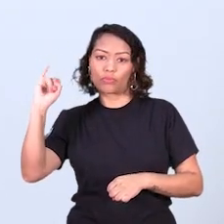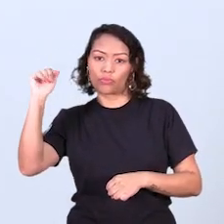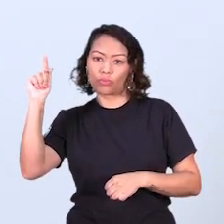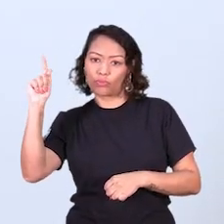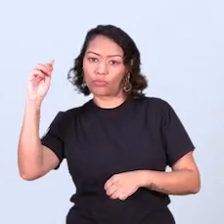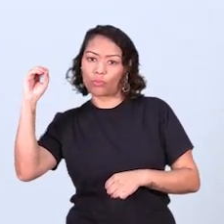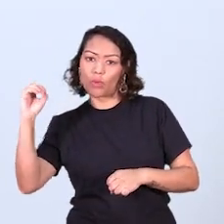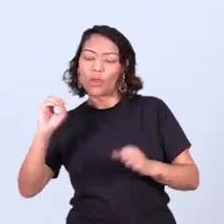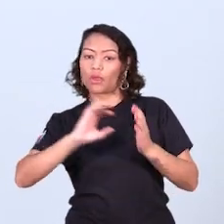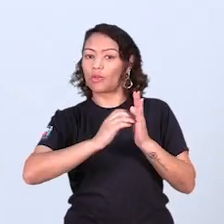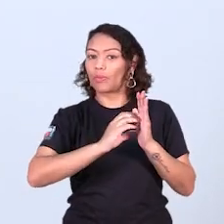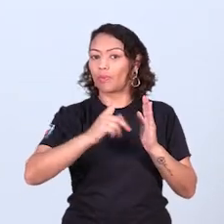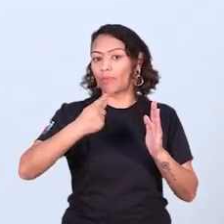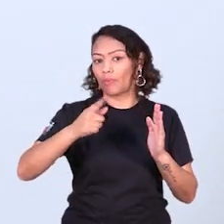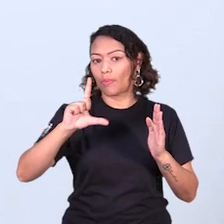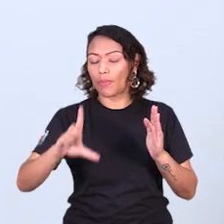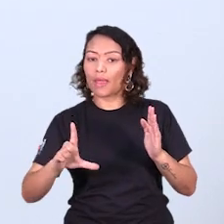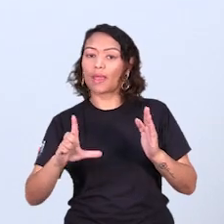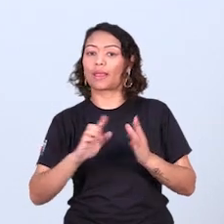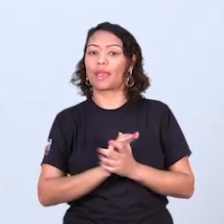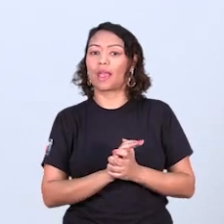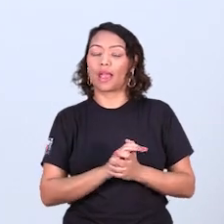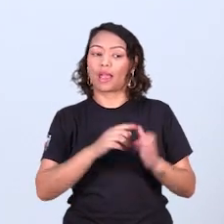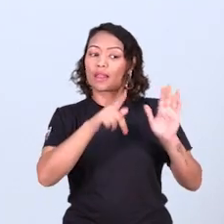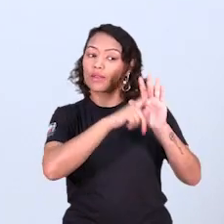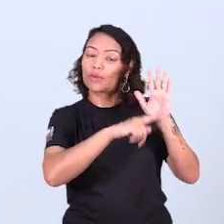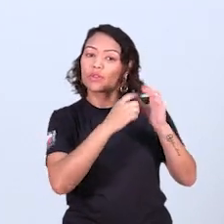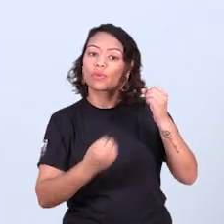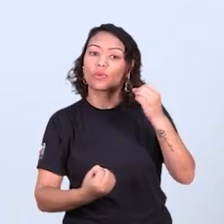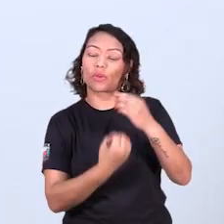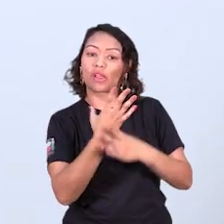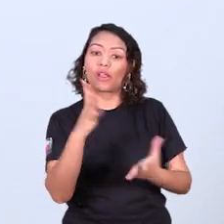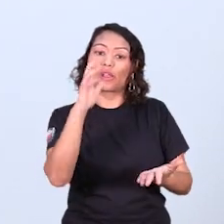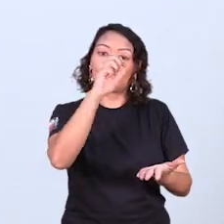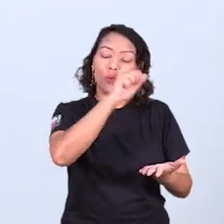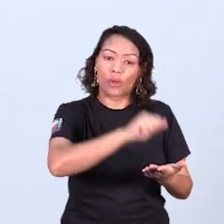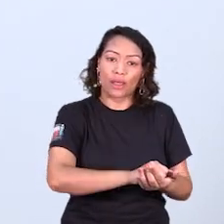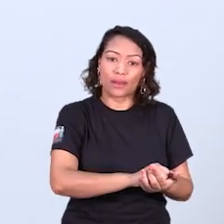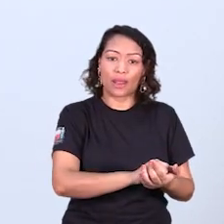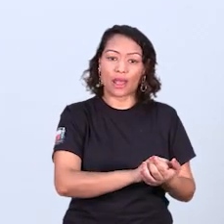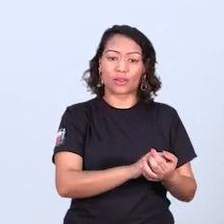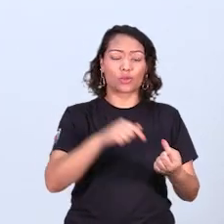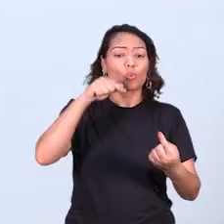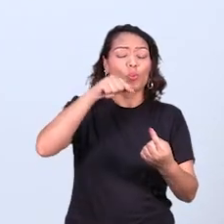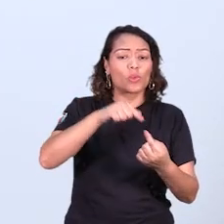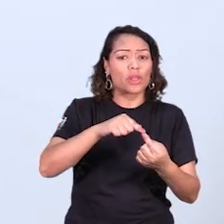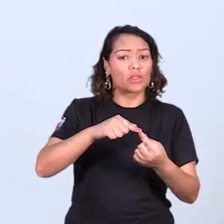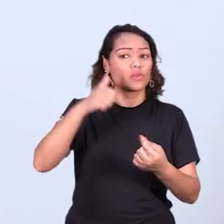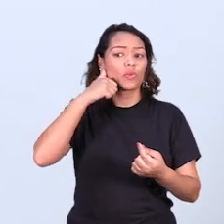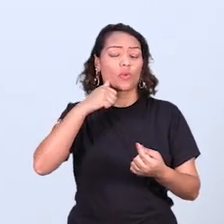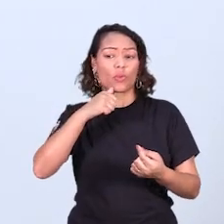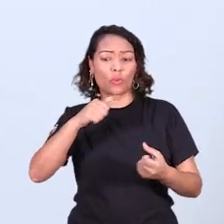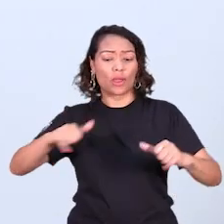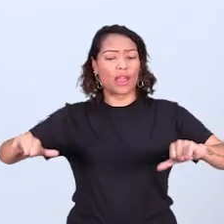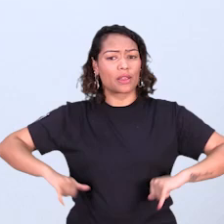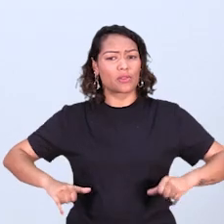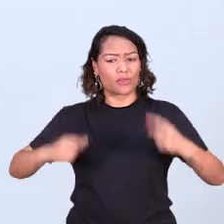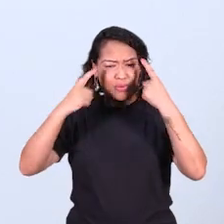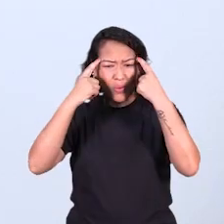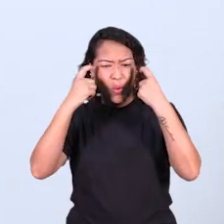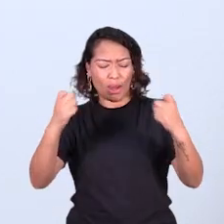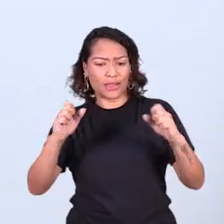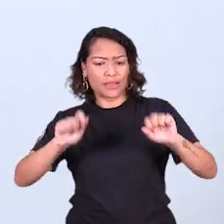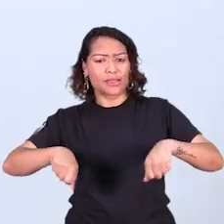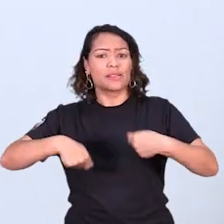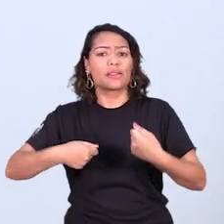Estado de São Paulo. Projeto esse que cria o cadastro de informações que visa, né, o combate à violência contra a mulher. E dentro desse